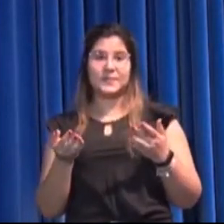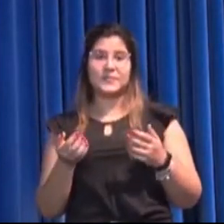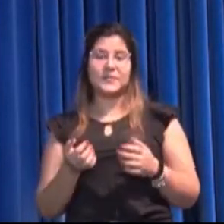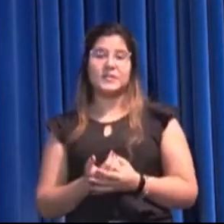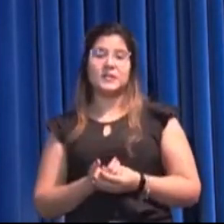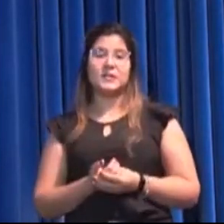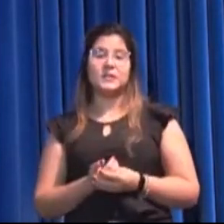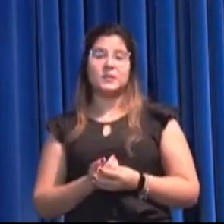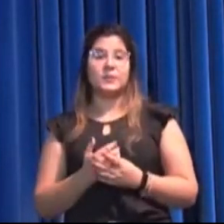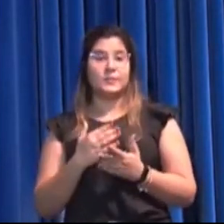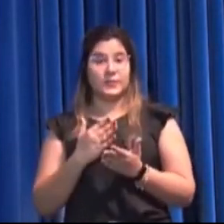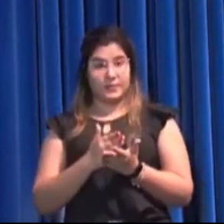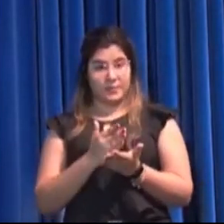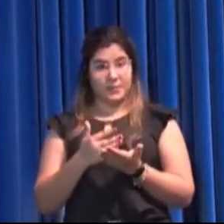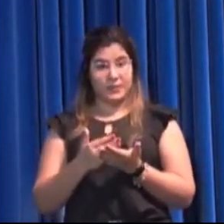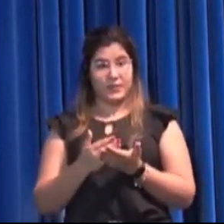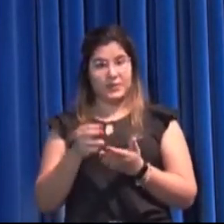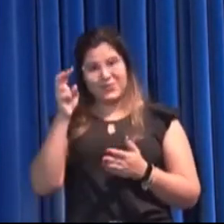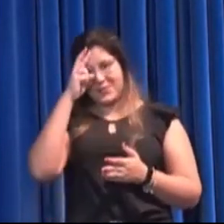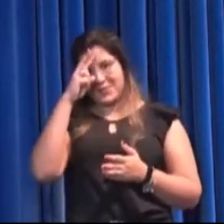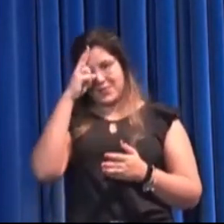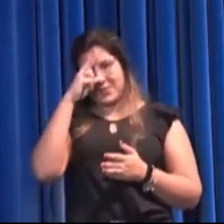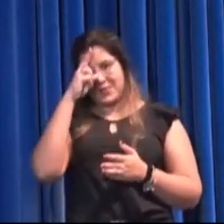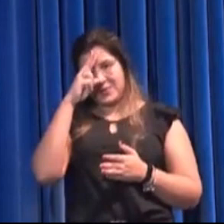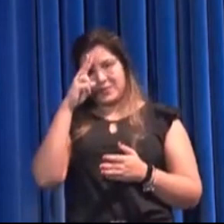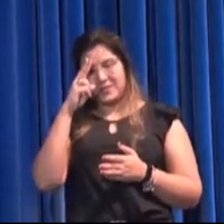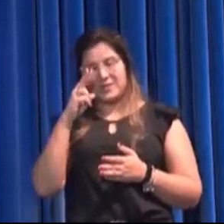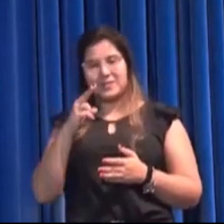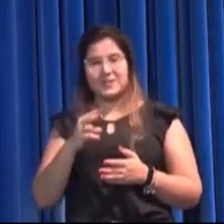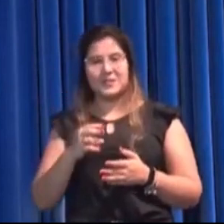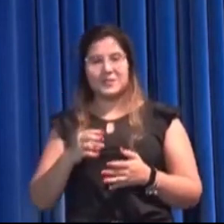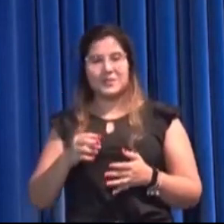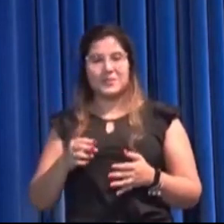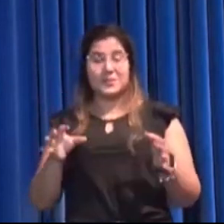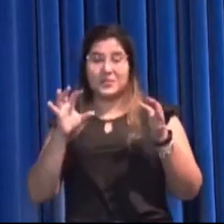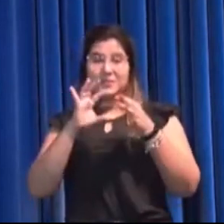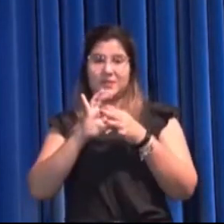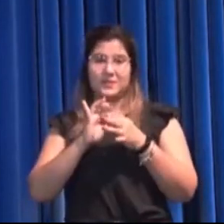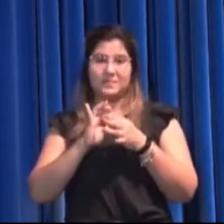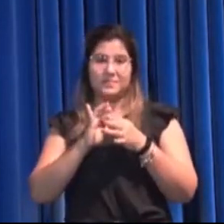uma parte histórica do contexto